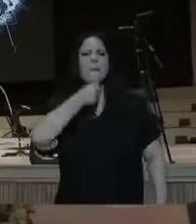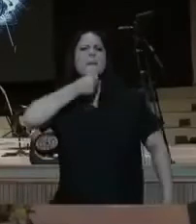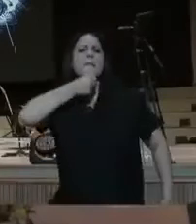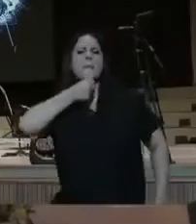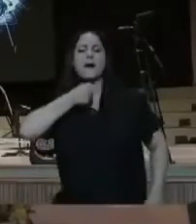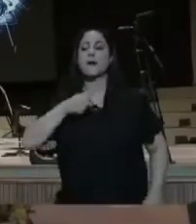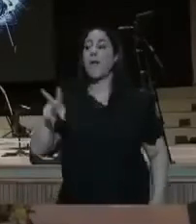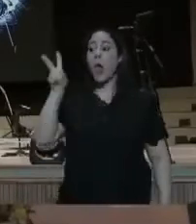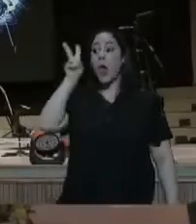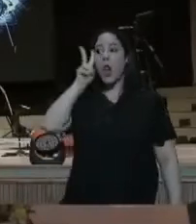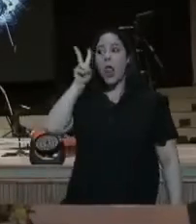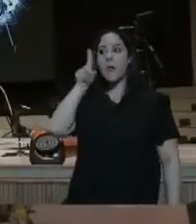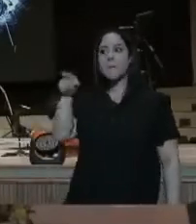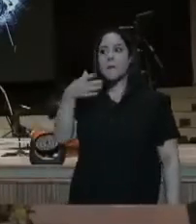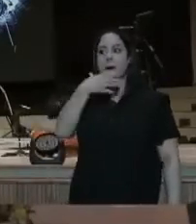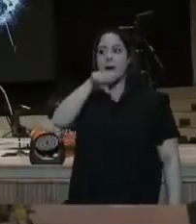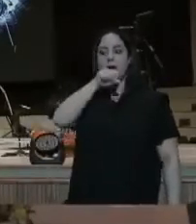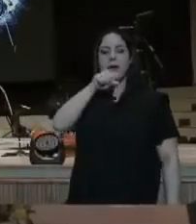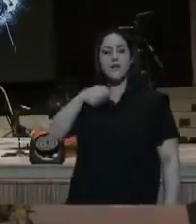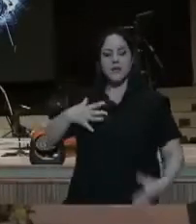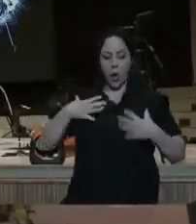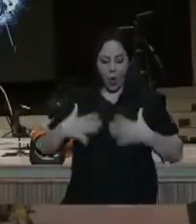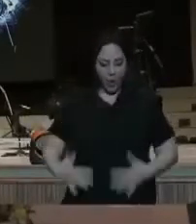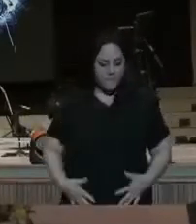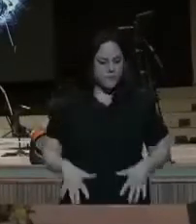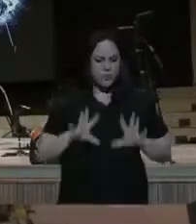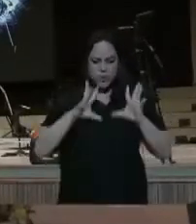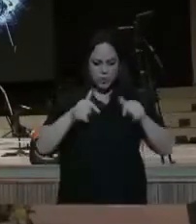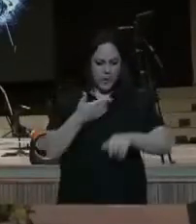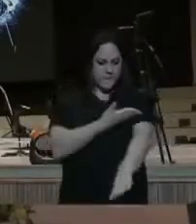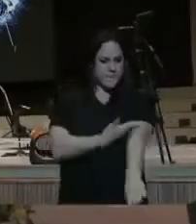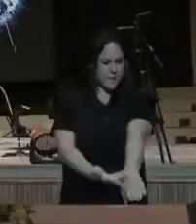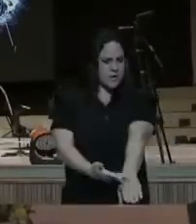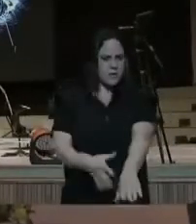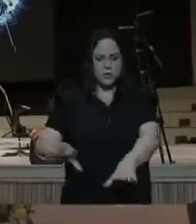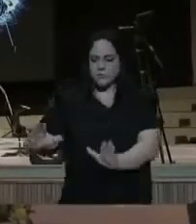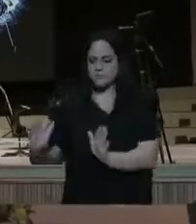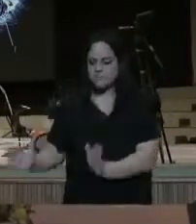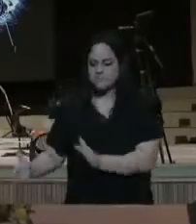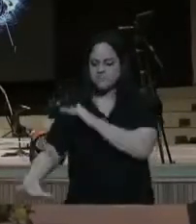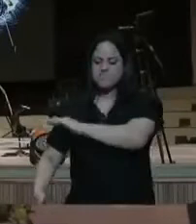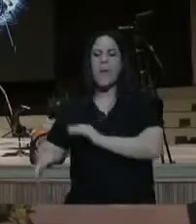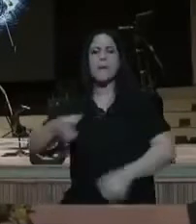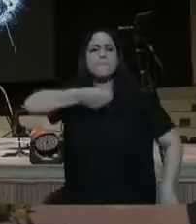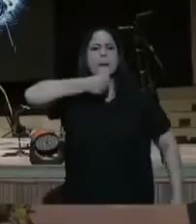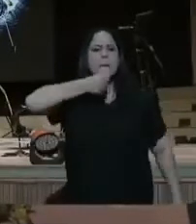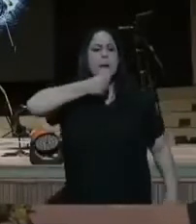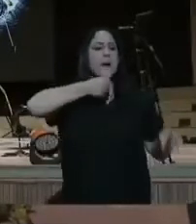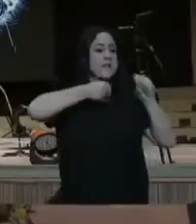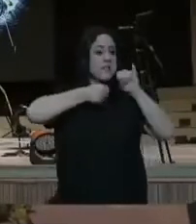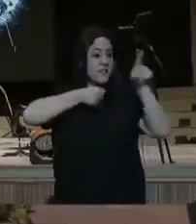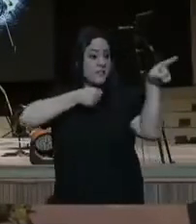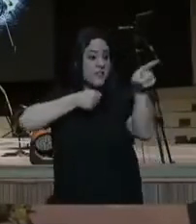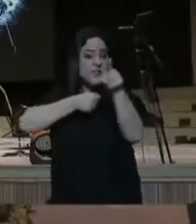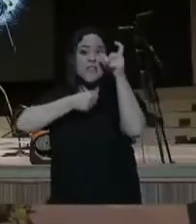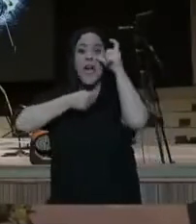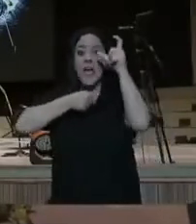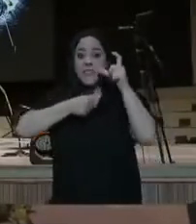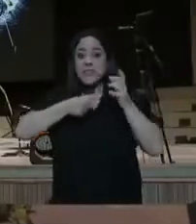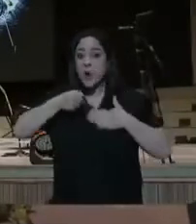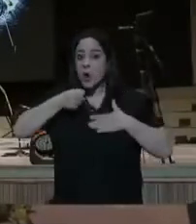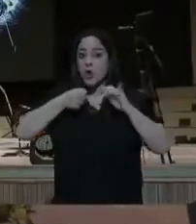dele vestir de branco de sapato branco pregando em caixa de som dizendo olha se você tá aí ouvir a minha voz